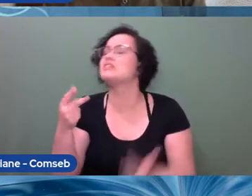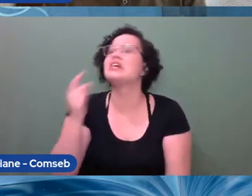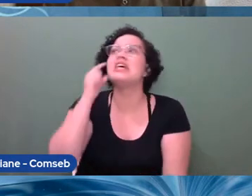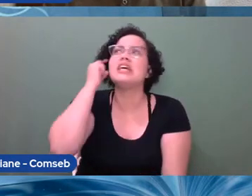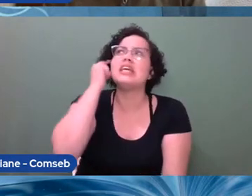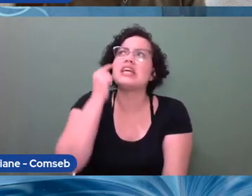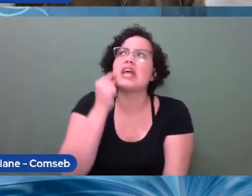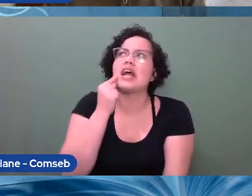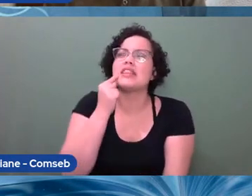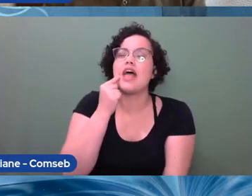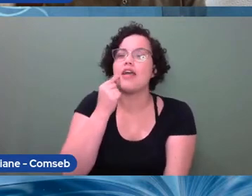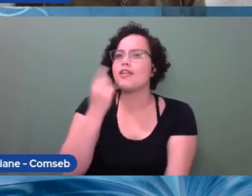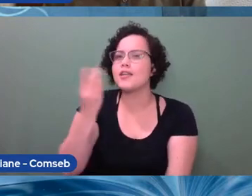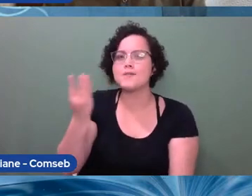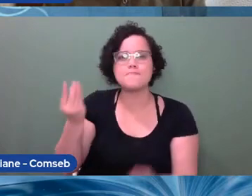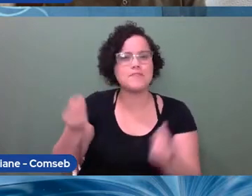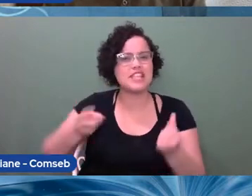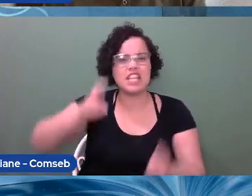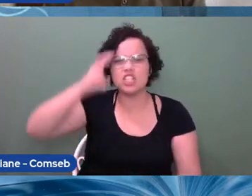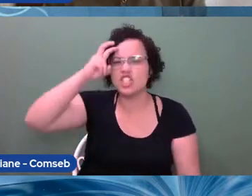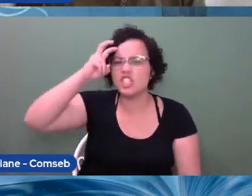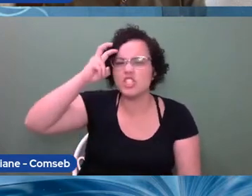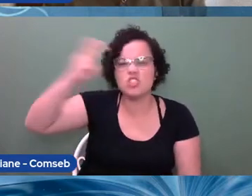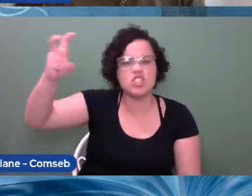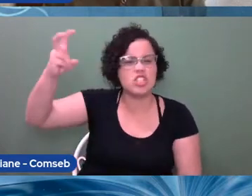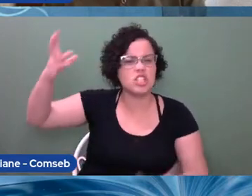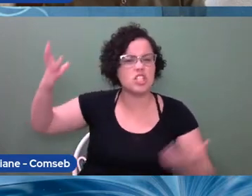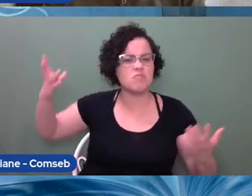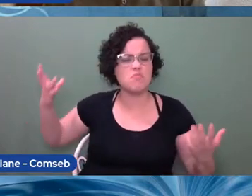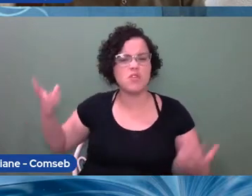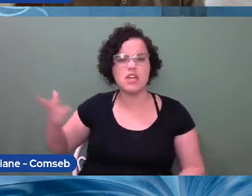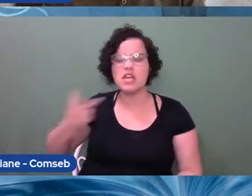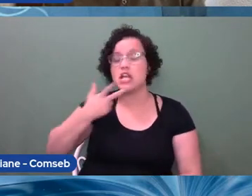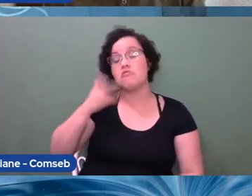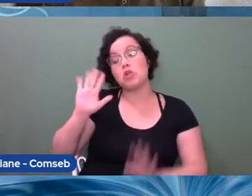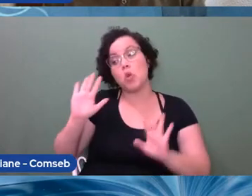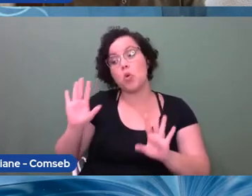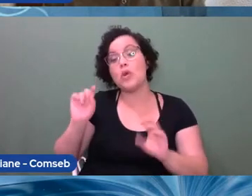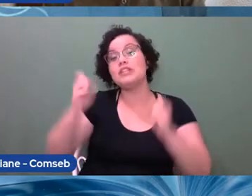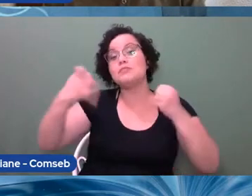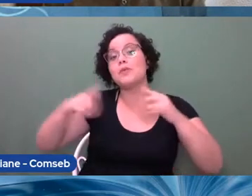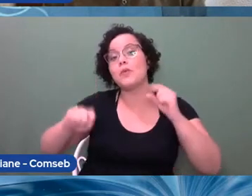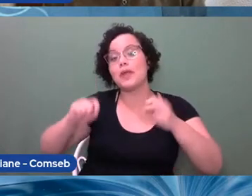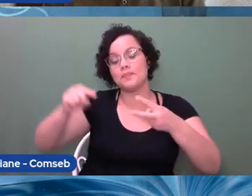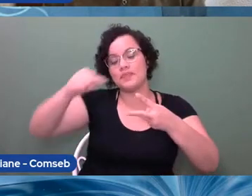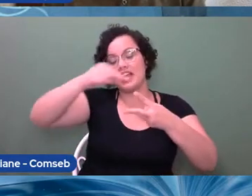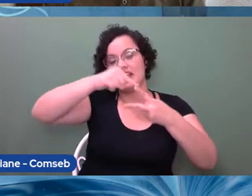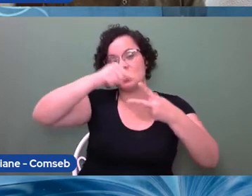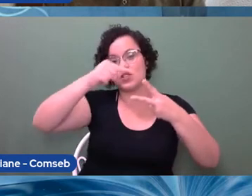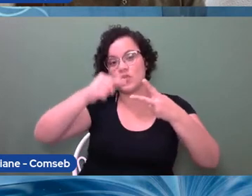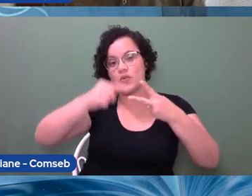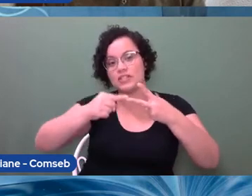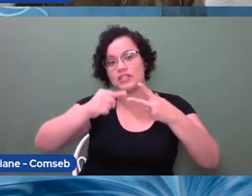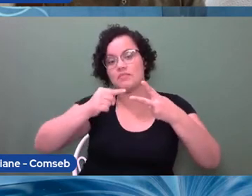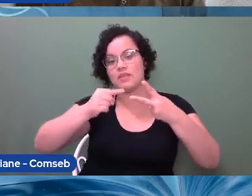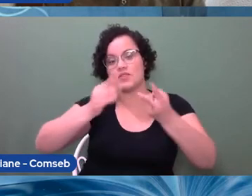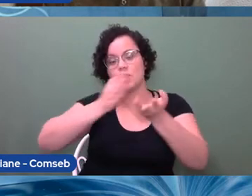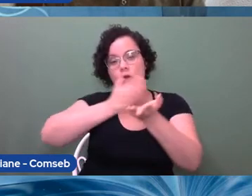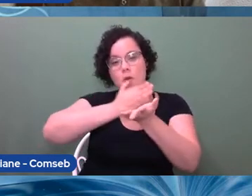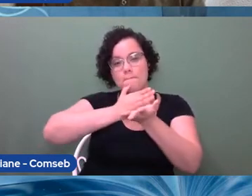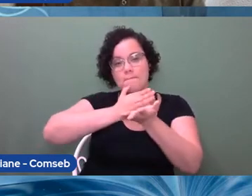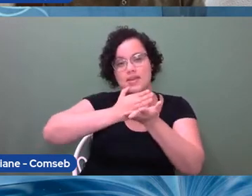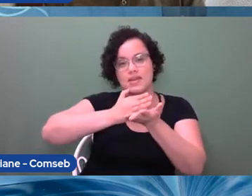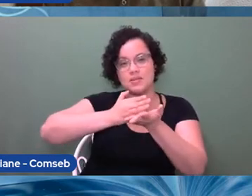forma brilhante, chega a dizer lá, olha, se esses dois elementos promanam do mesmo princípio, como é